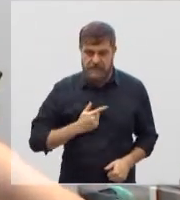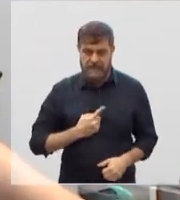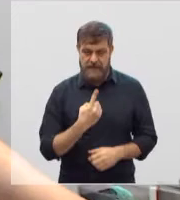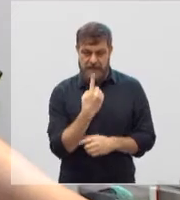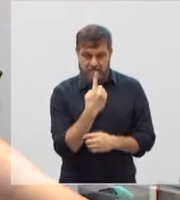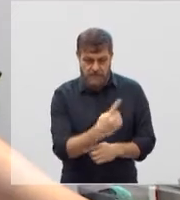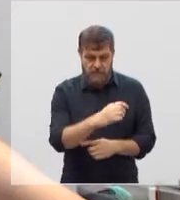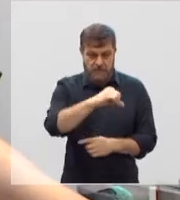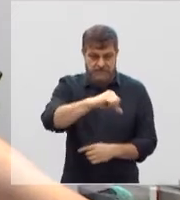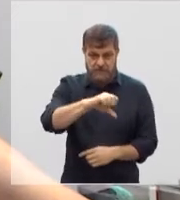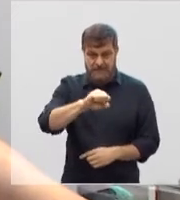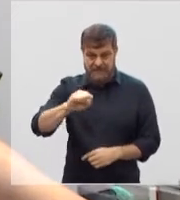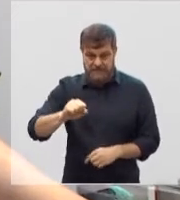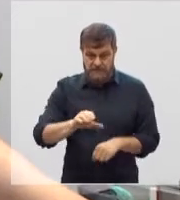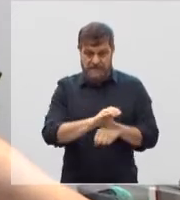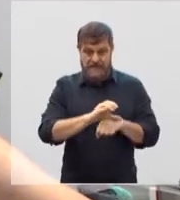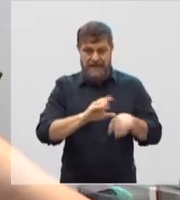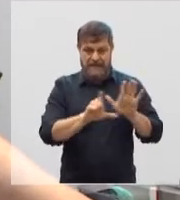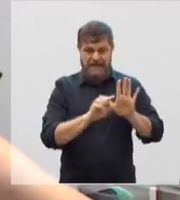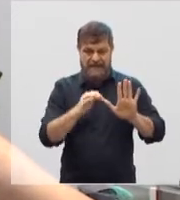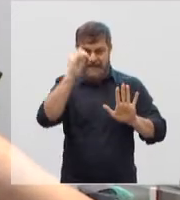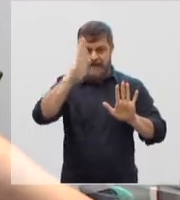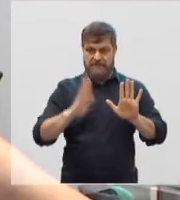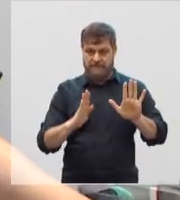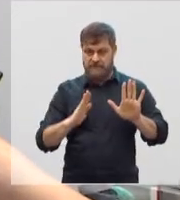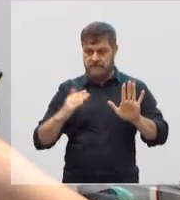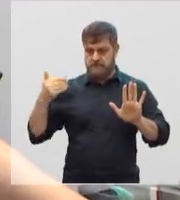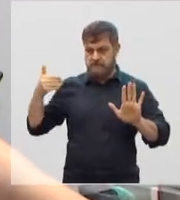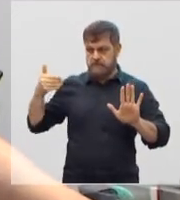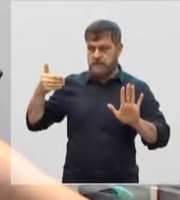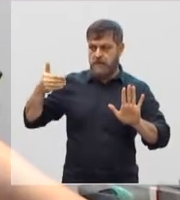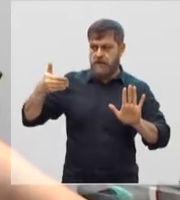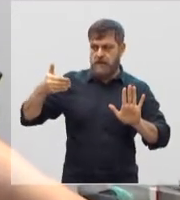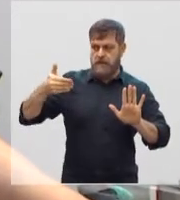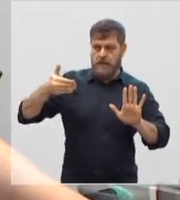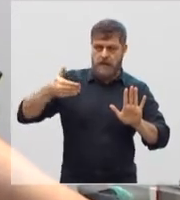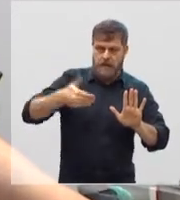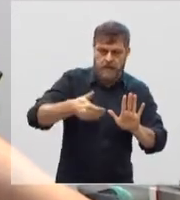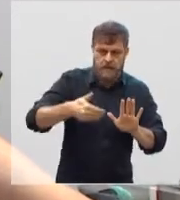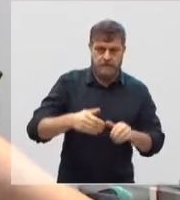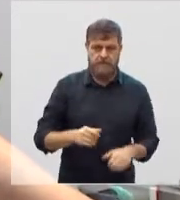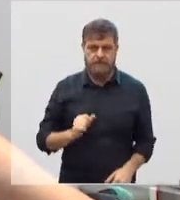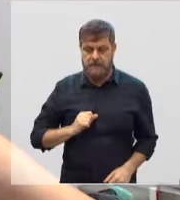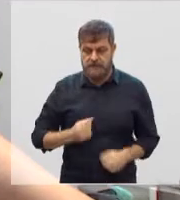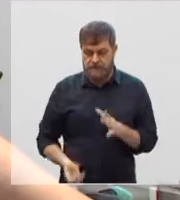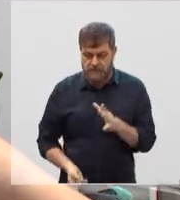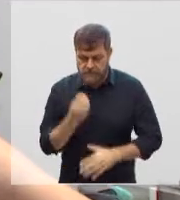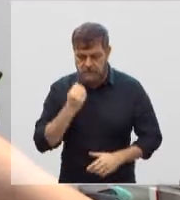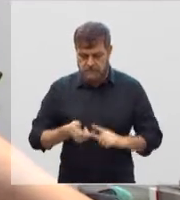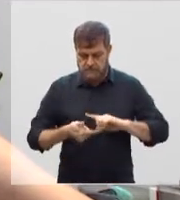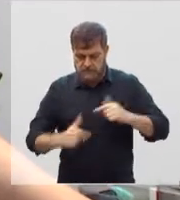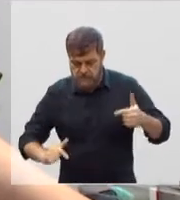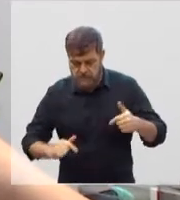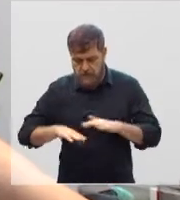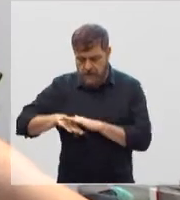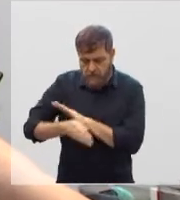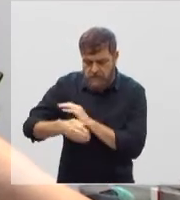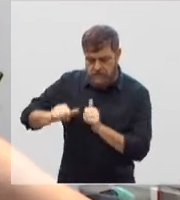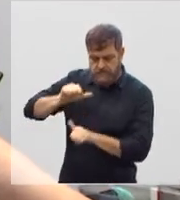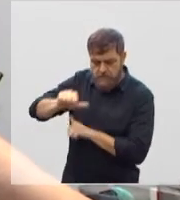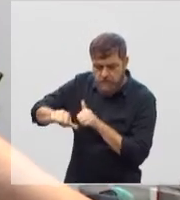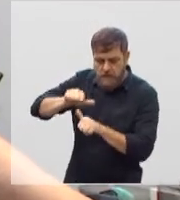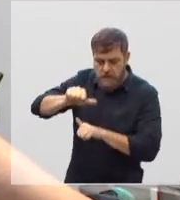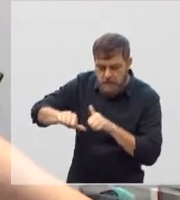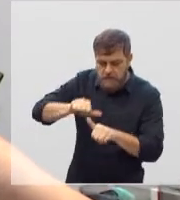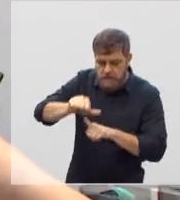Cidadã desde 1988 até hoje, então foi um processo que vai desconstruindo então